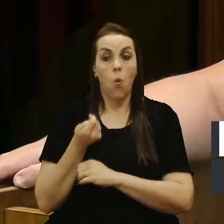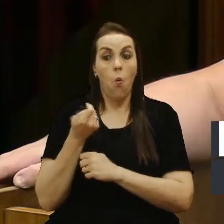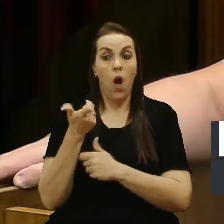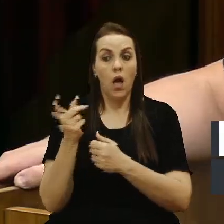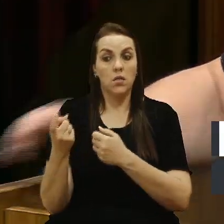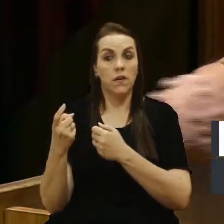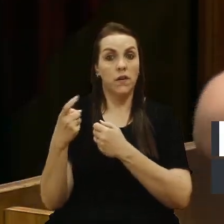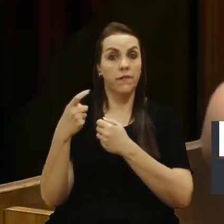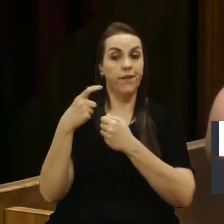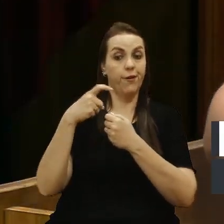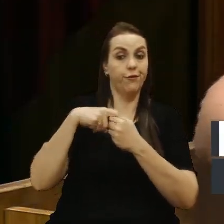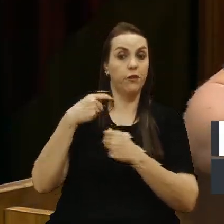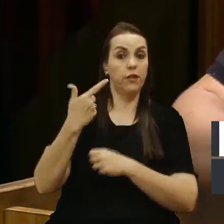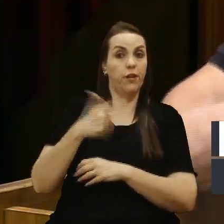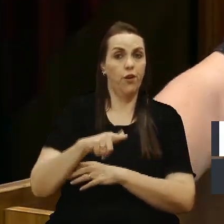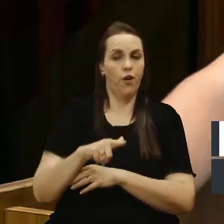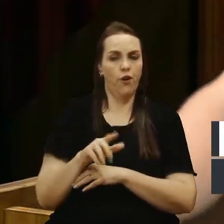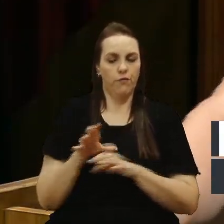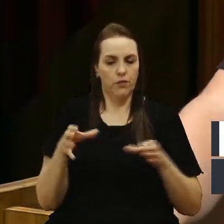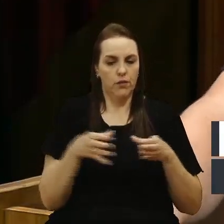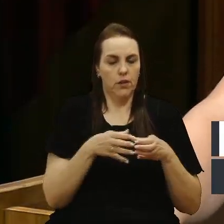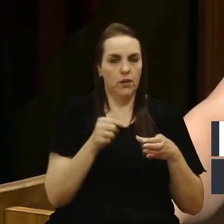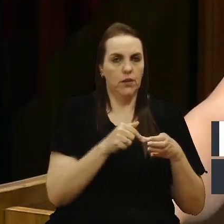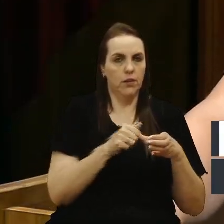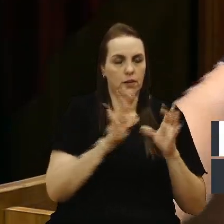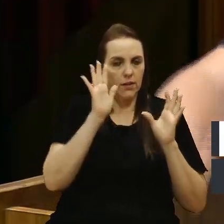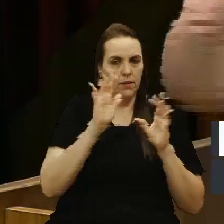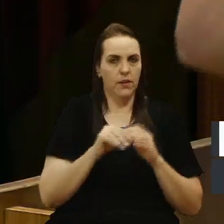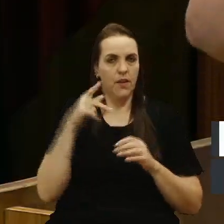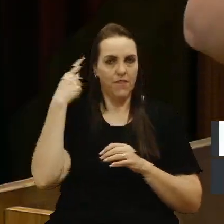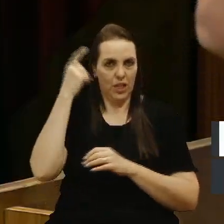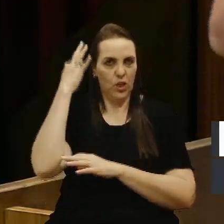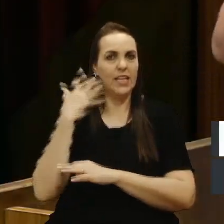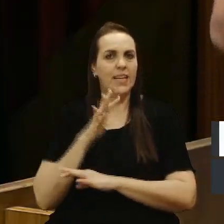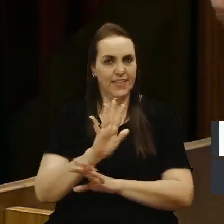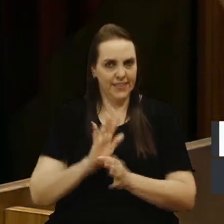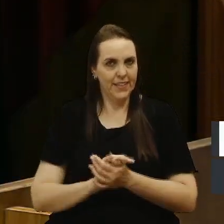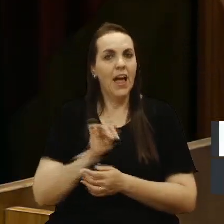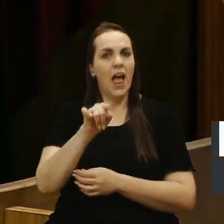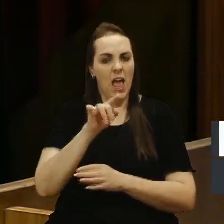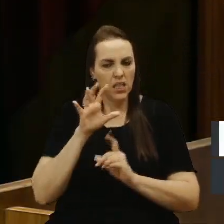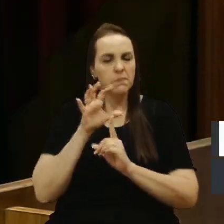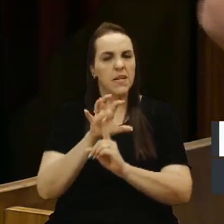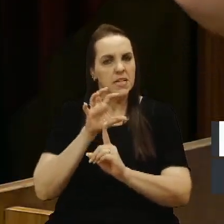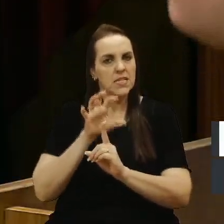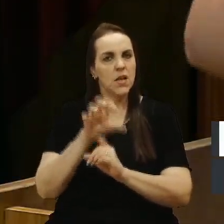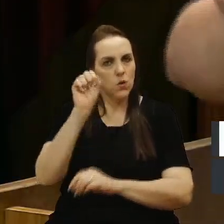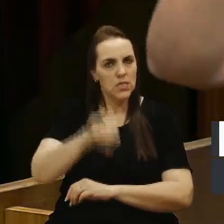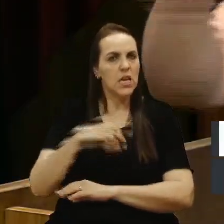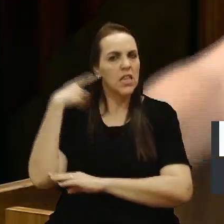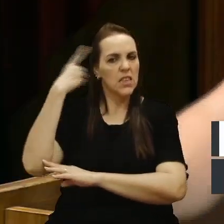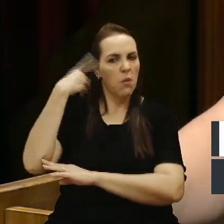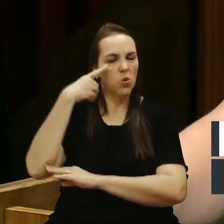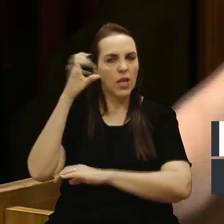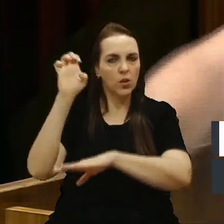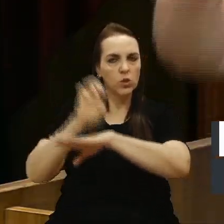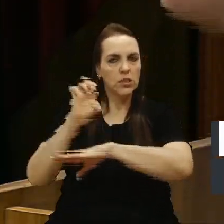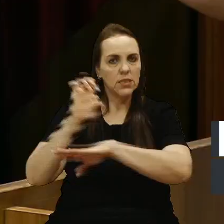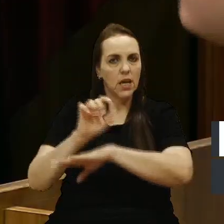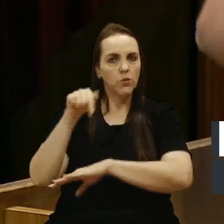voltar de novo para o ninho, vereadora Daiane. Nós temos que pressionar os nossos deputados em nível